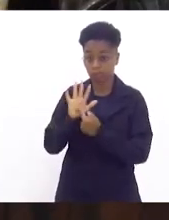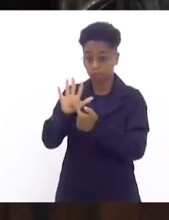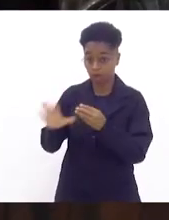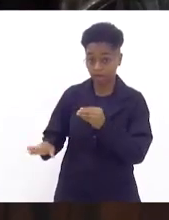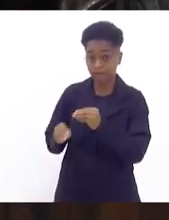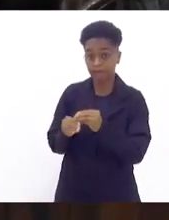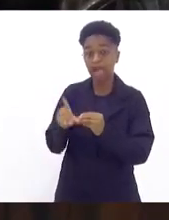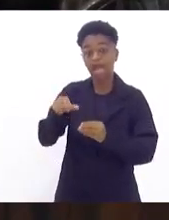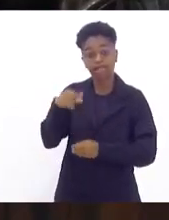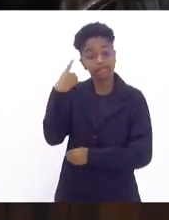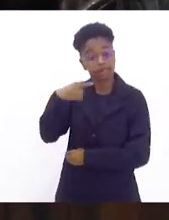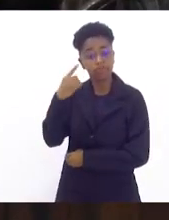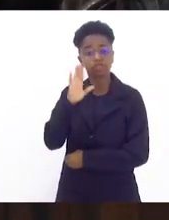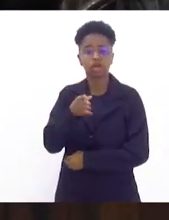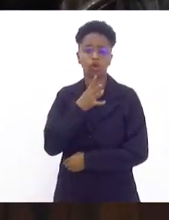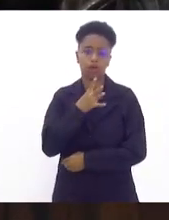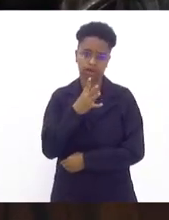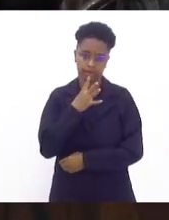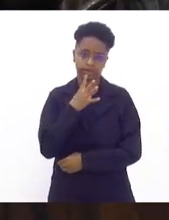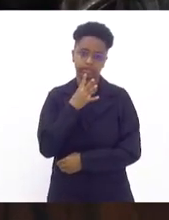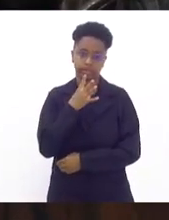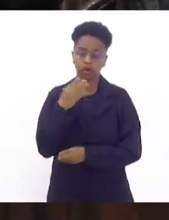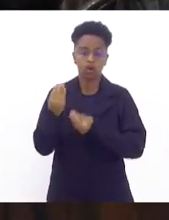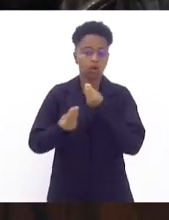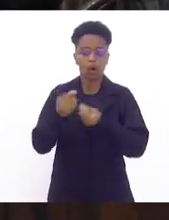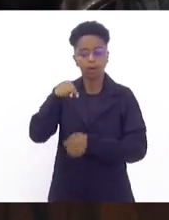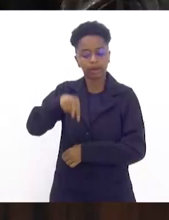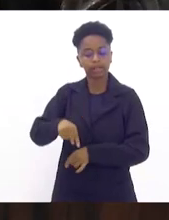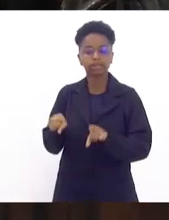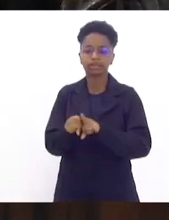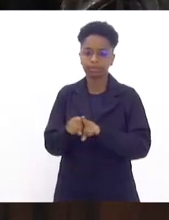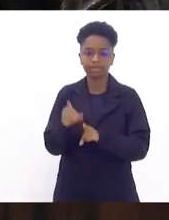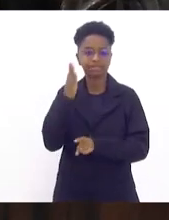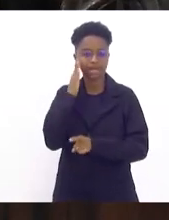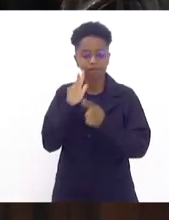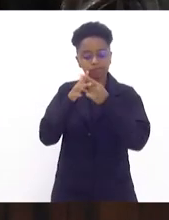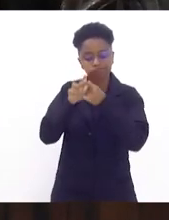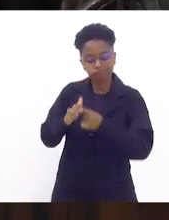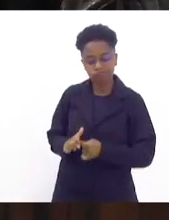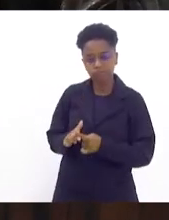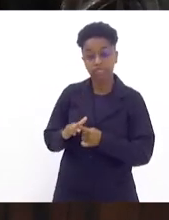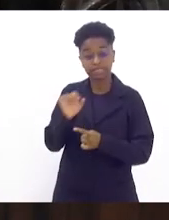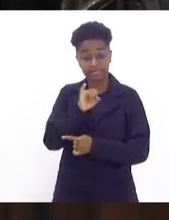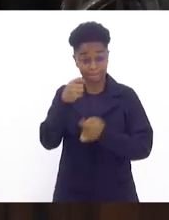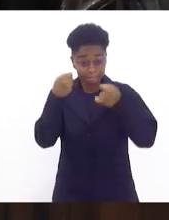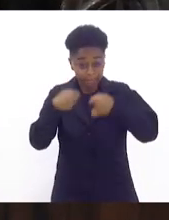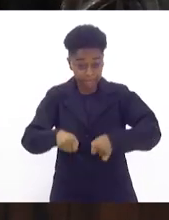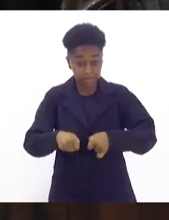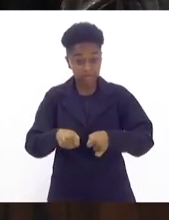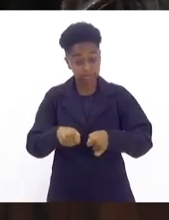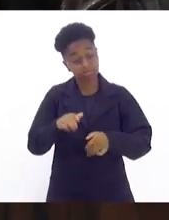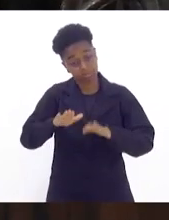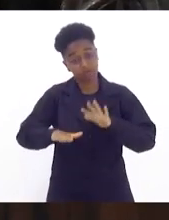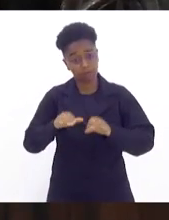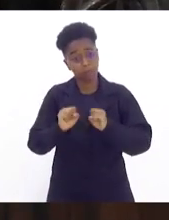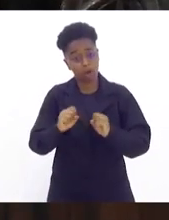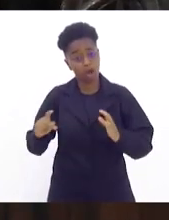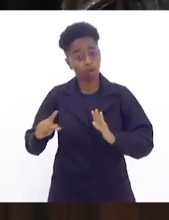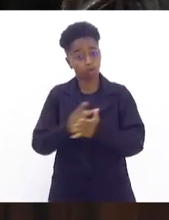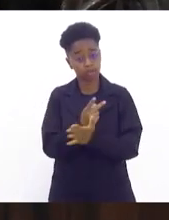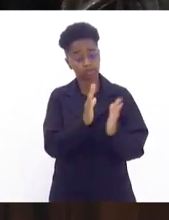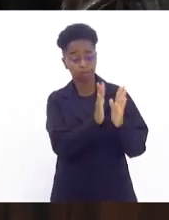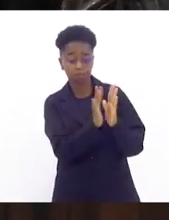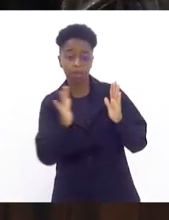emenda são deputados que já conhecem um pouco do parlamento e sabem que esse ajuste, quando é necessário, pode se fazê-lo durante